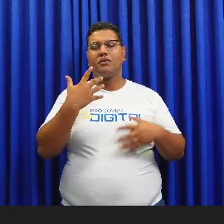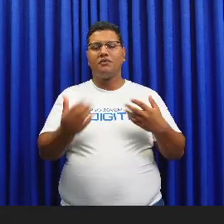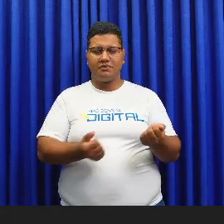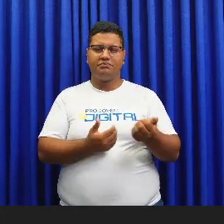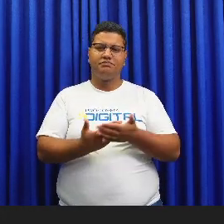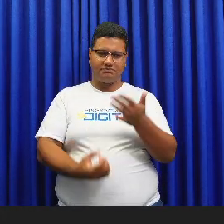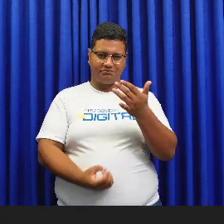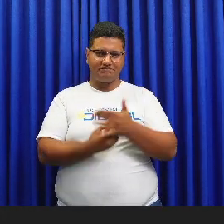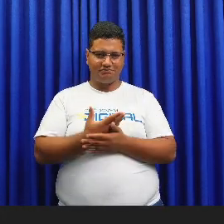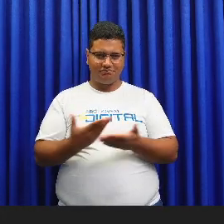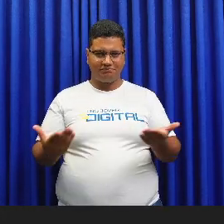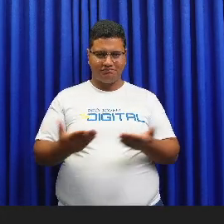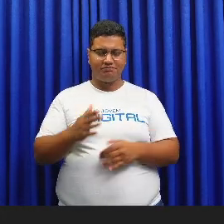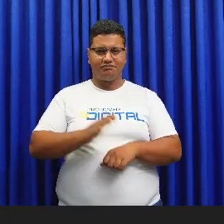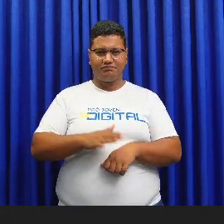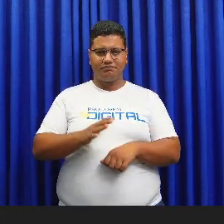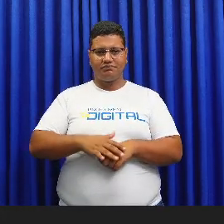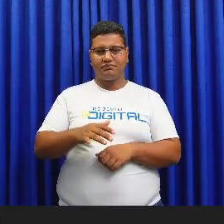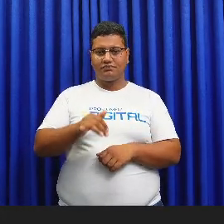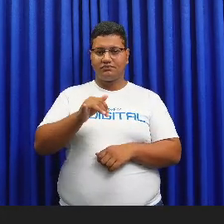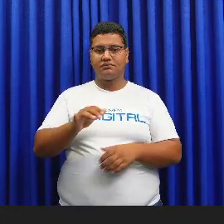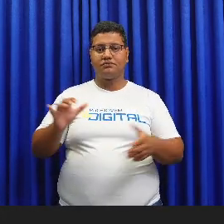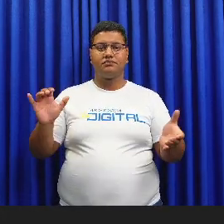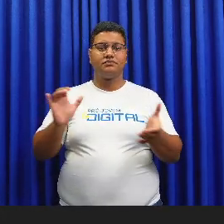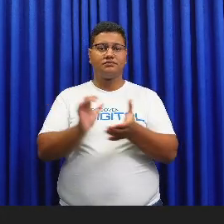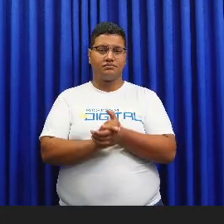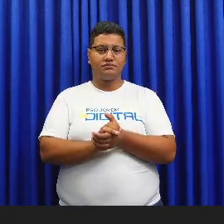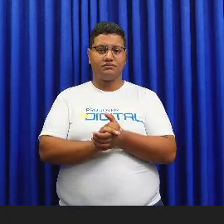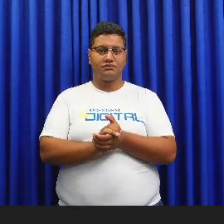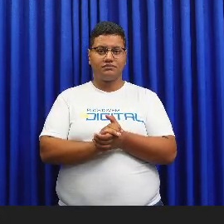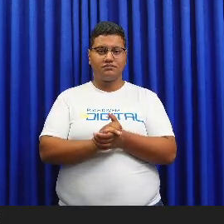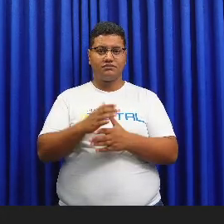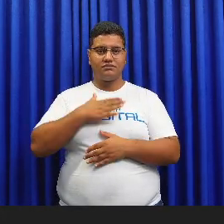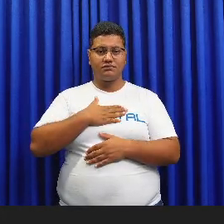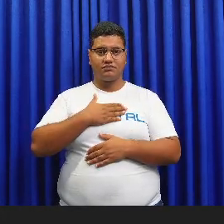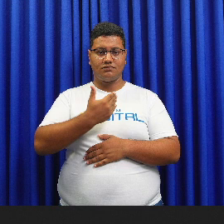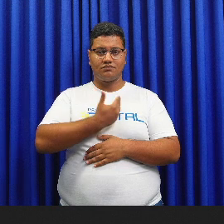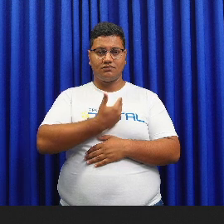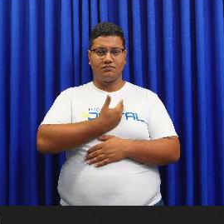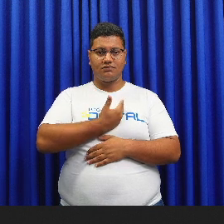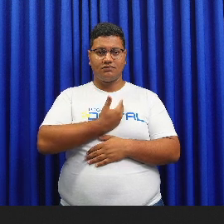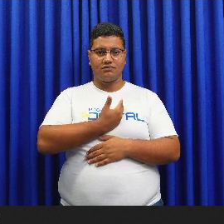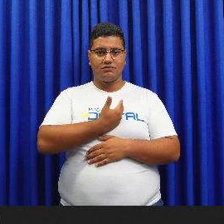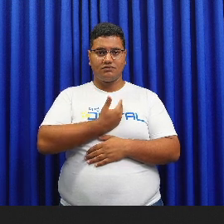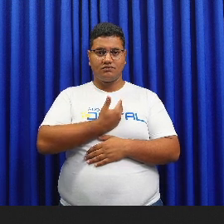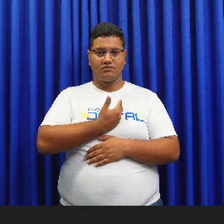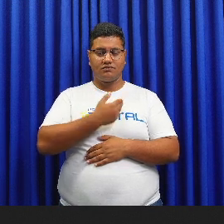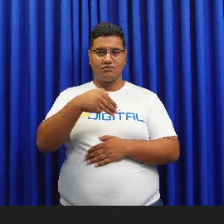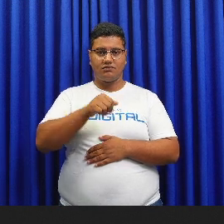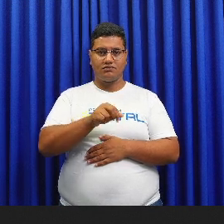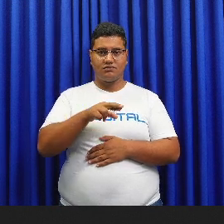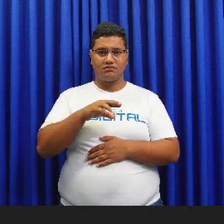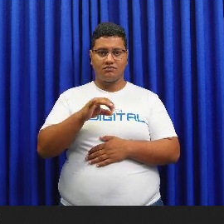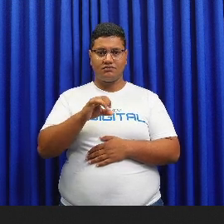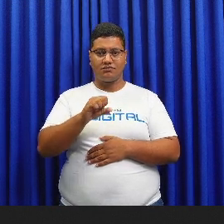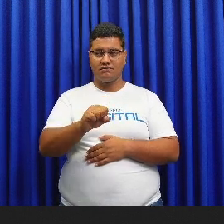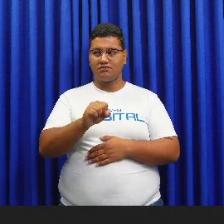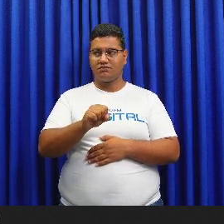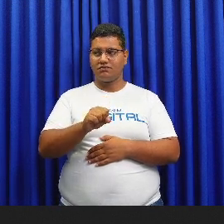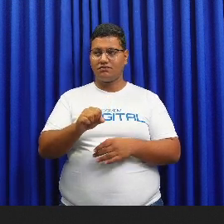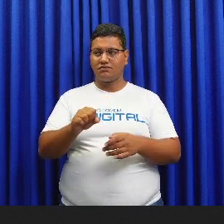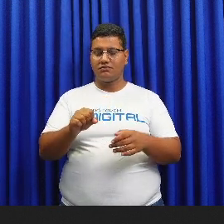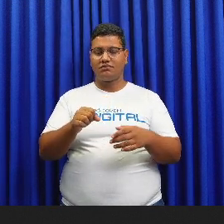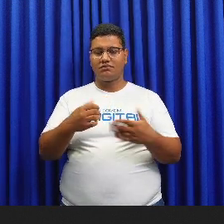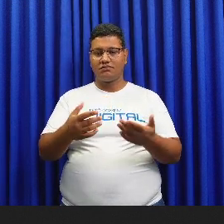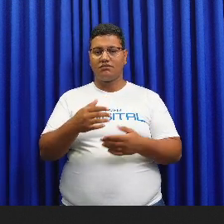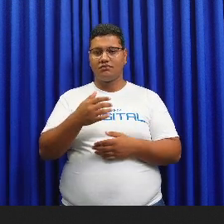vamos fazer uma legal aqui. Casamento do meu amigo... Casamento Marcos